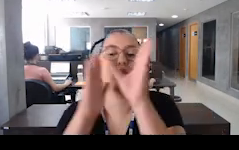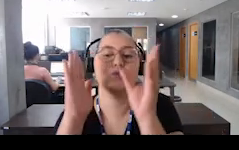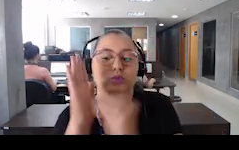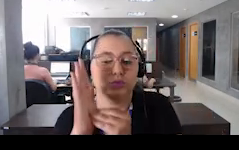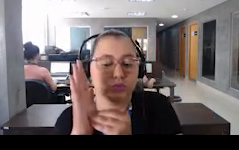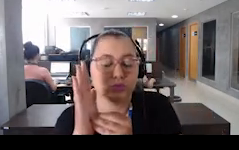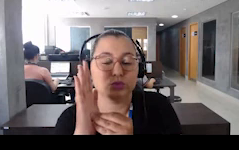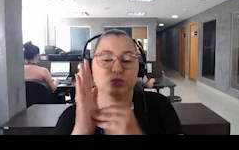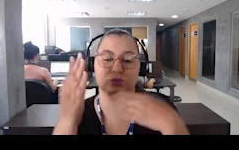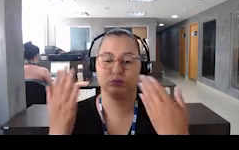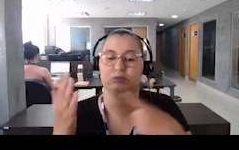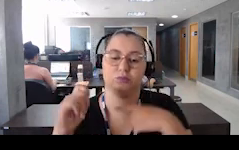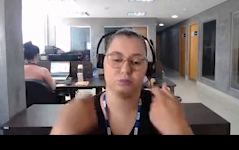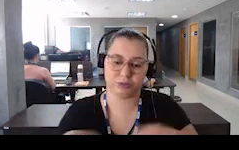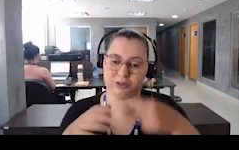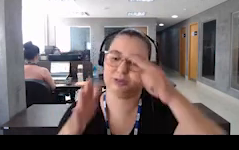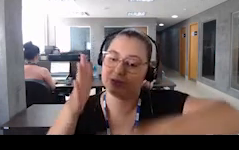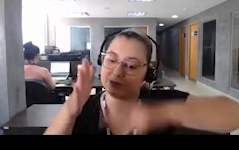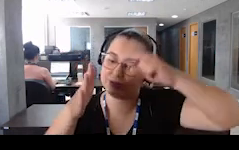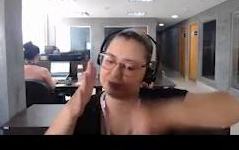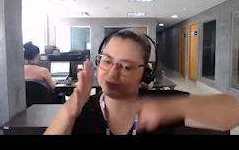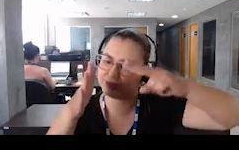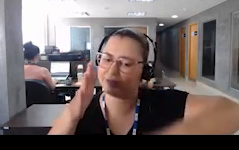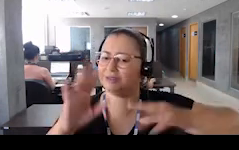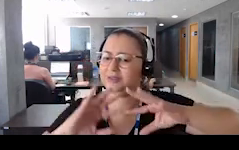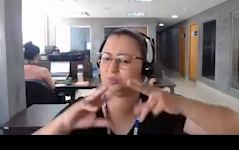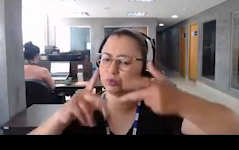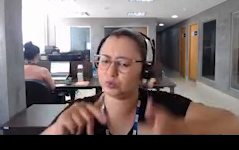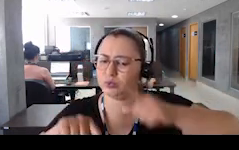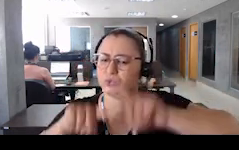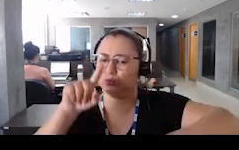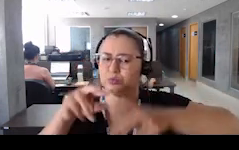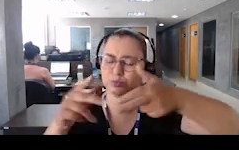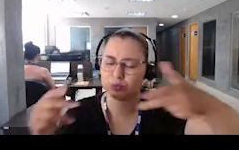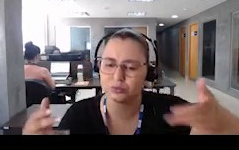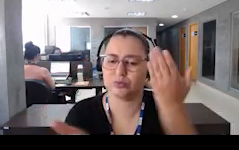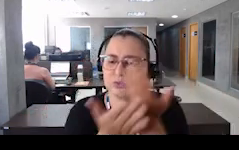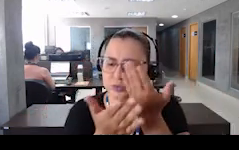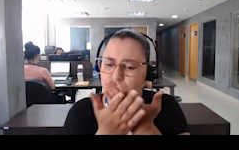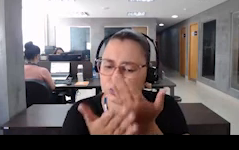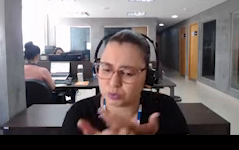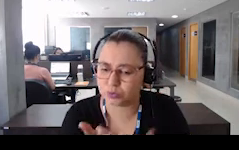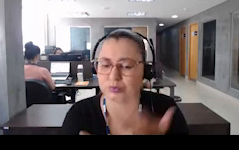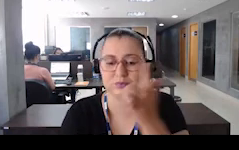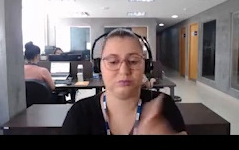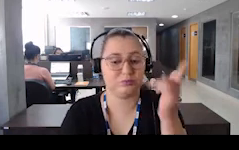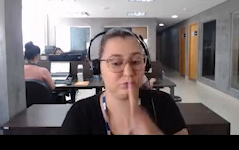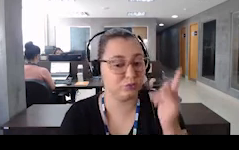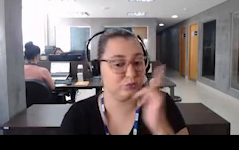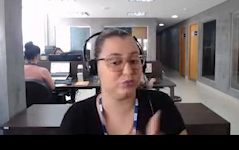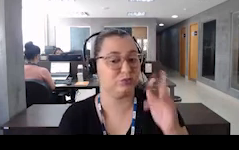para poder responder o desafio 1? Então, tem que fazer a leitura de tudo isso aqui, né? Fazer os estudos para poder